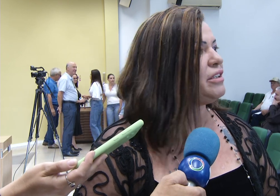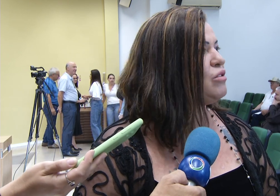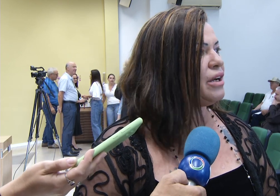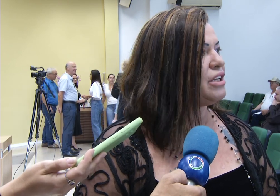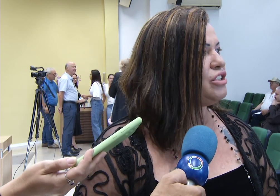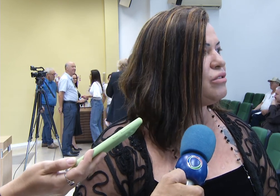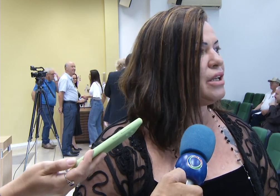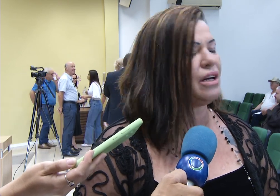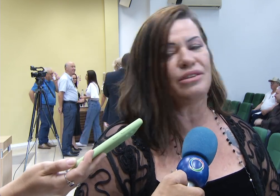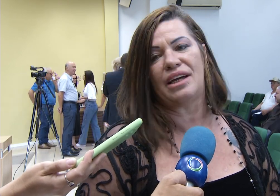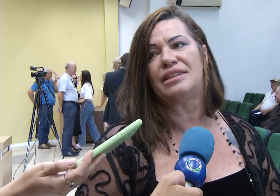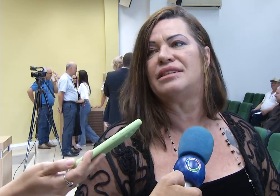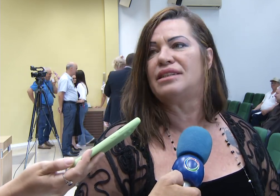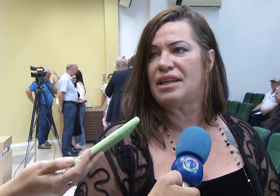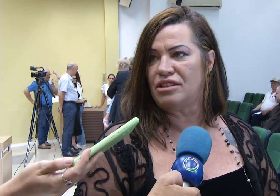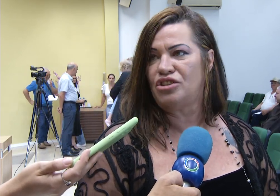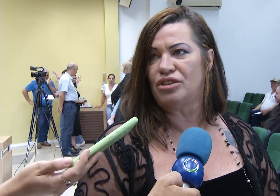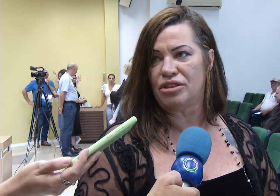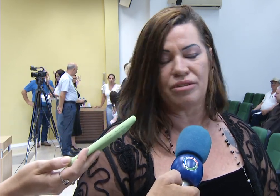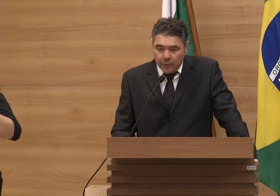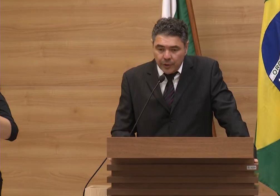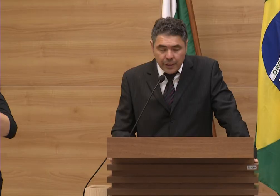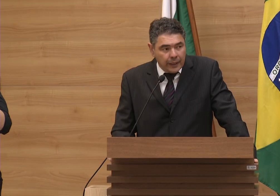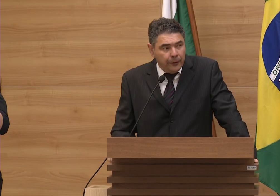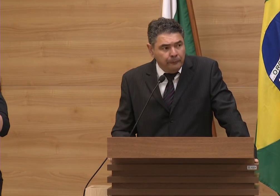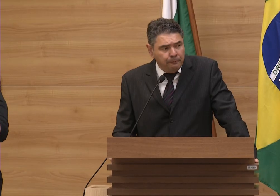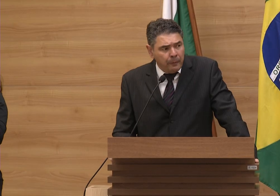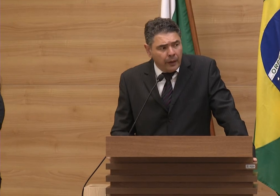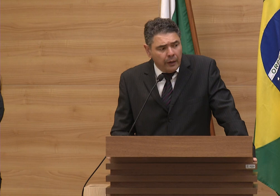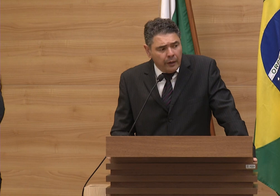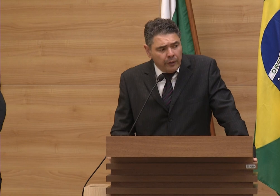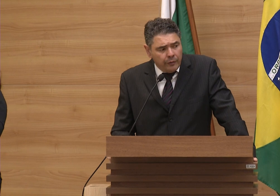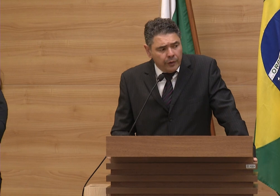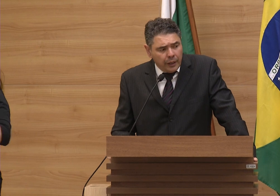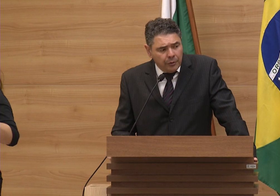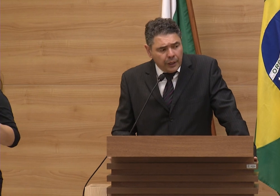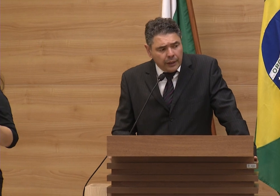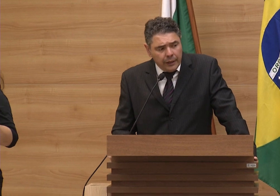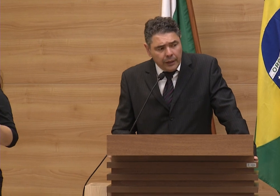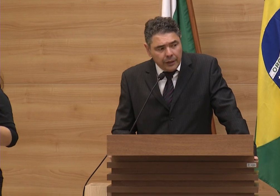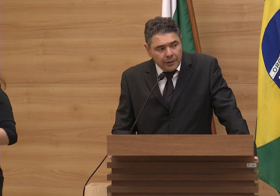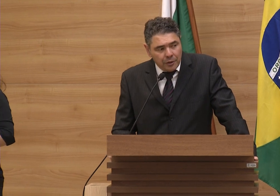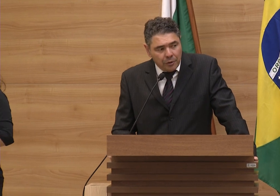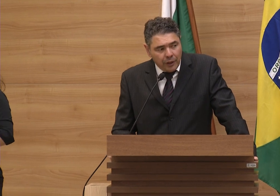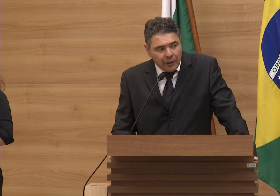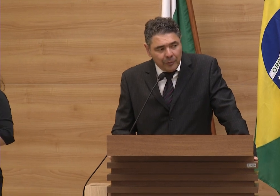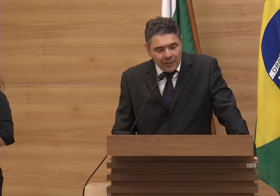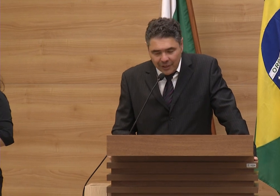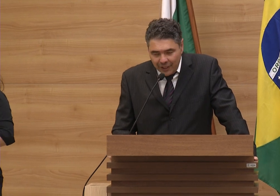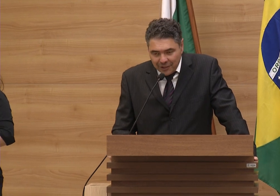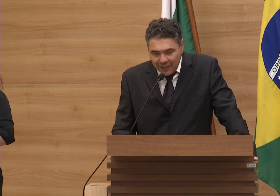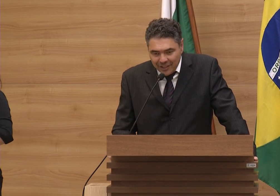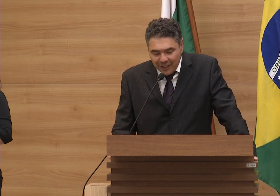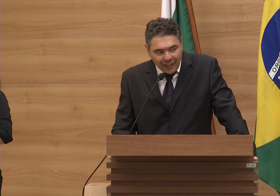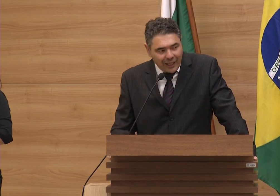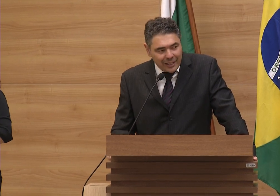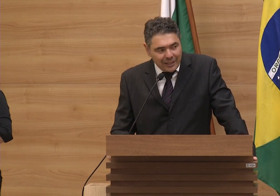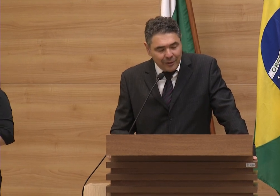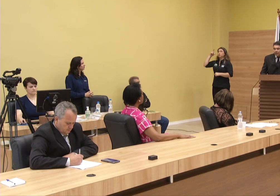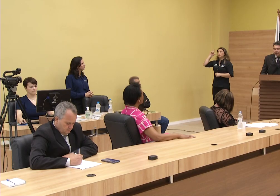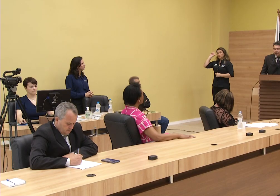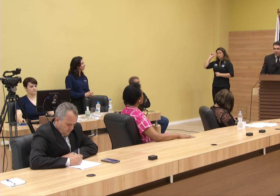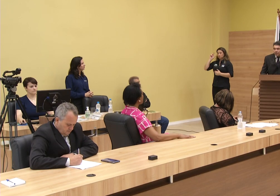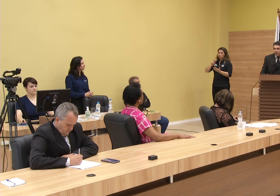pessoalmente eu acredito que não tem necessidade disso o vereador Claudemiro Zanco que deixou a presidência do Legislativo também se